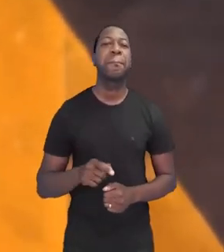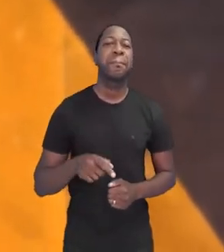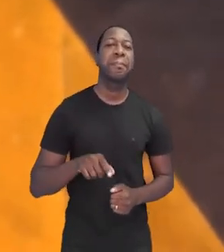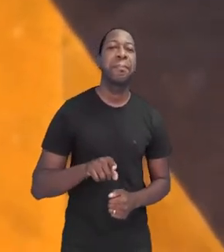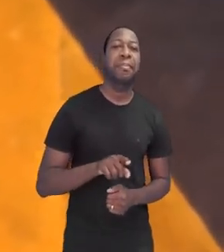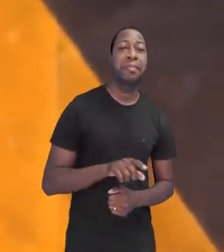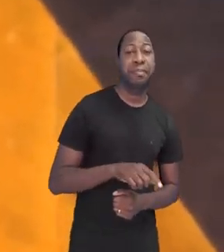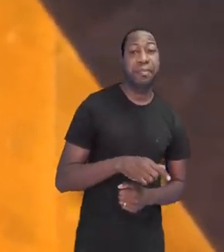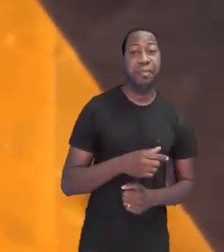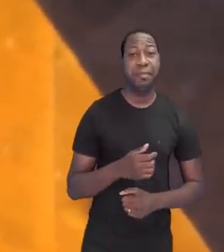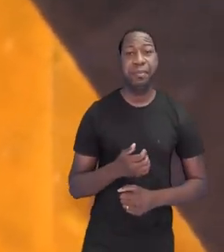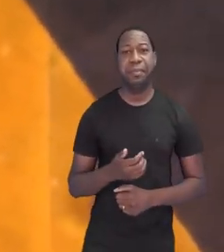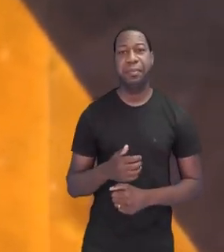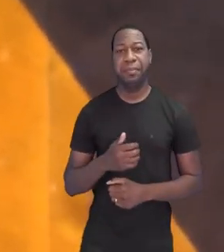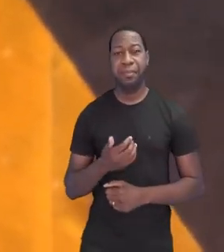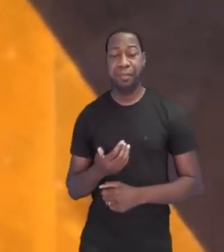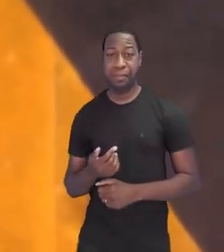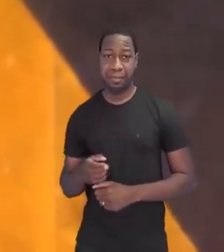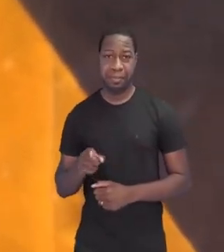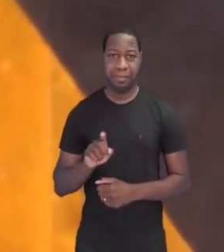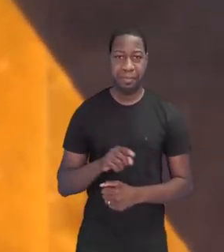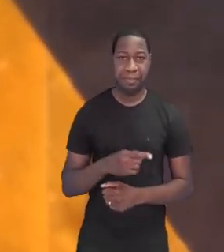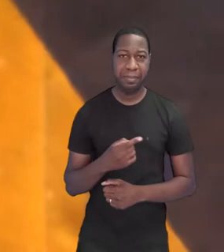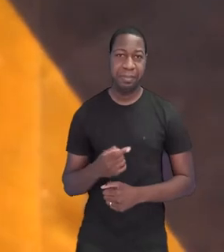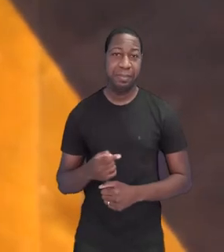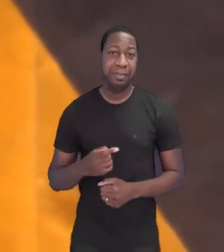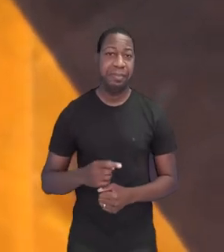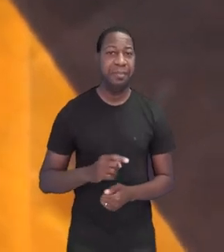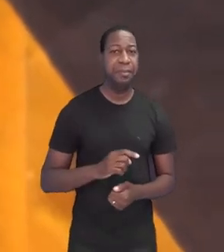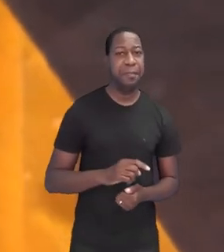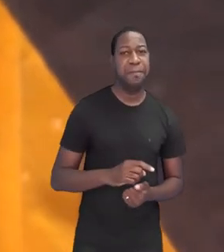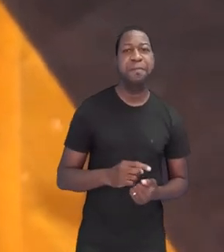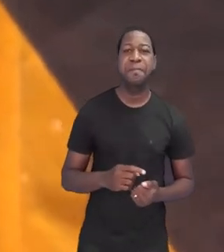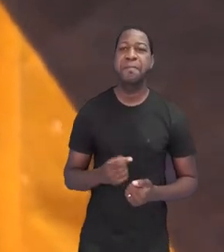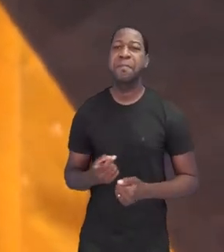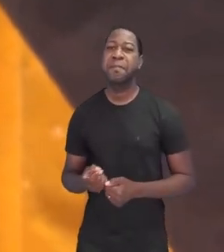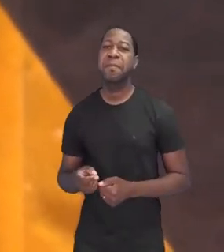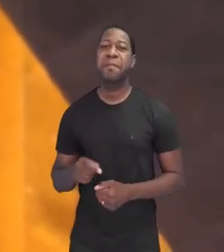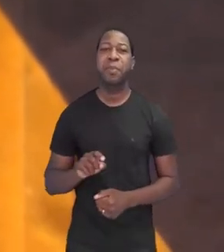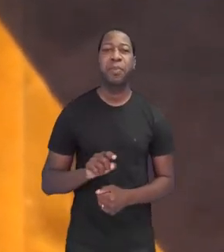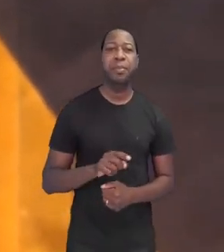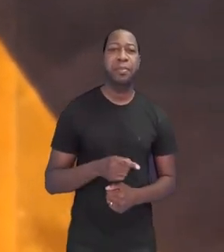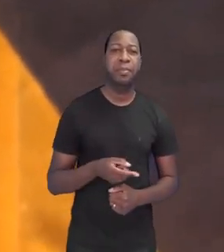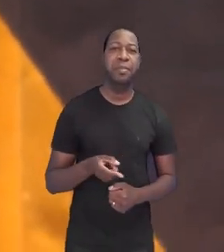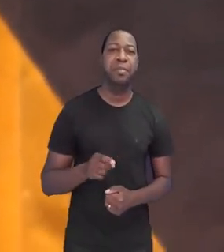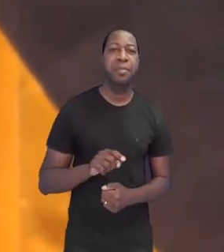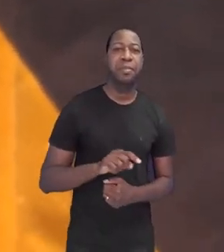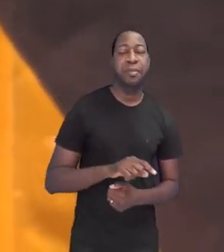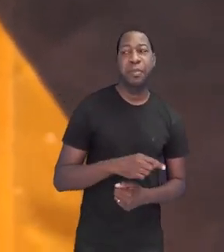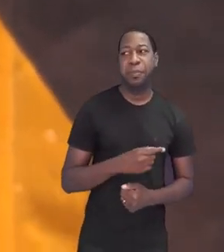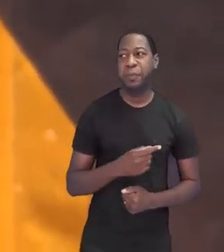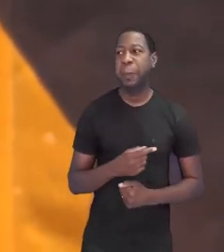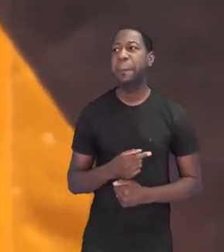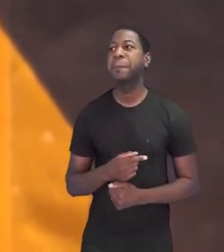la yara la, la la yara la yara la, la la la.